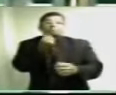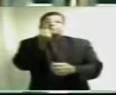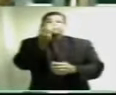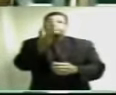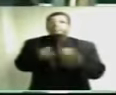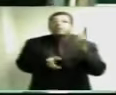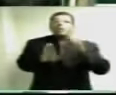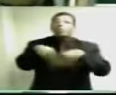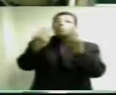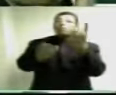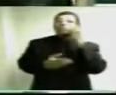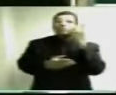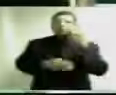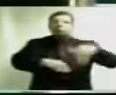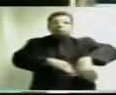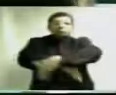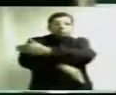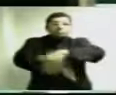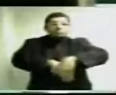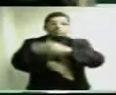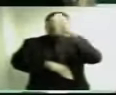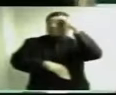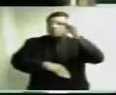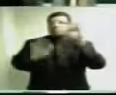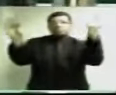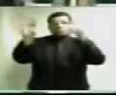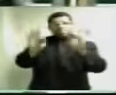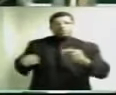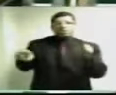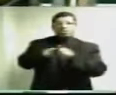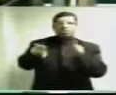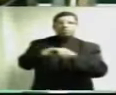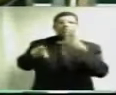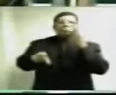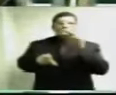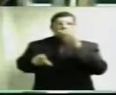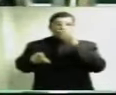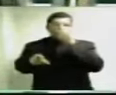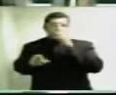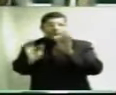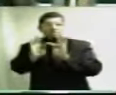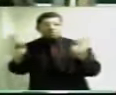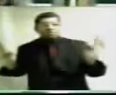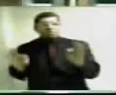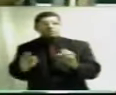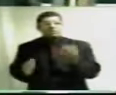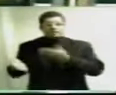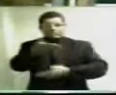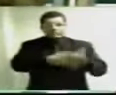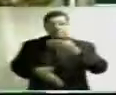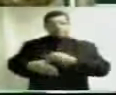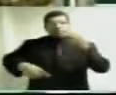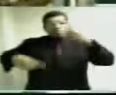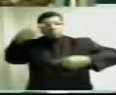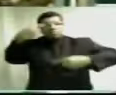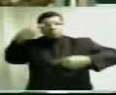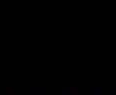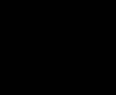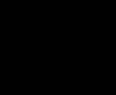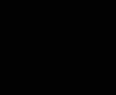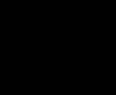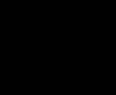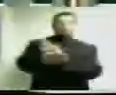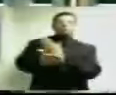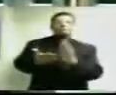Quando essas pessoas estão indo às ruas, e Vossa Excelência foi muito feliz, e eu também disse isso, ou seja, sem nenhuma vinculação político-partidária,